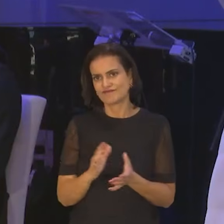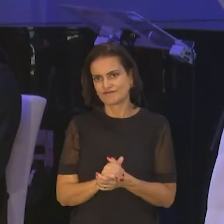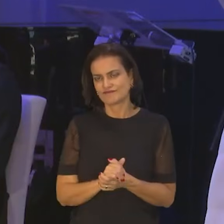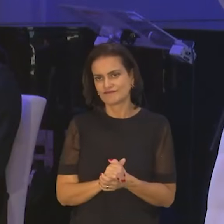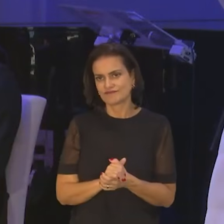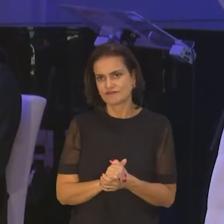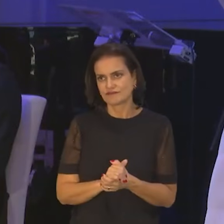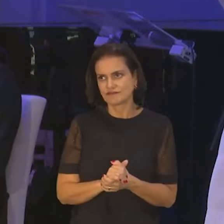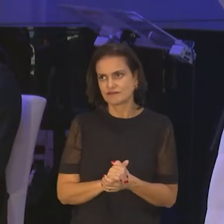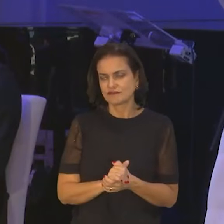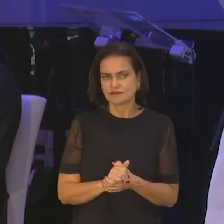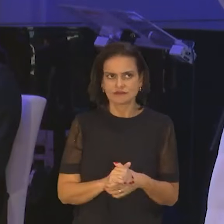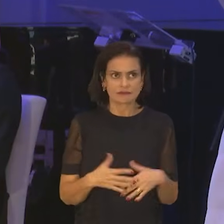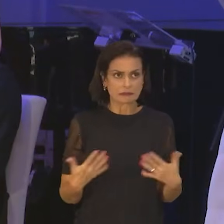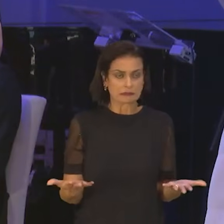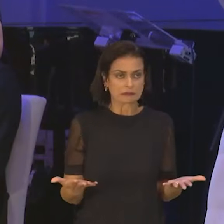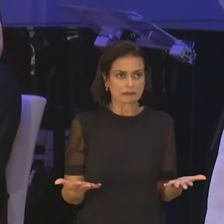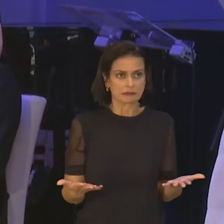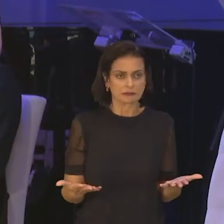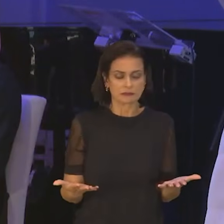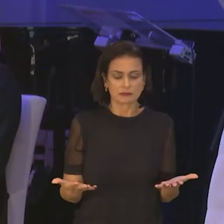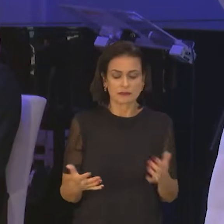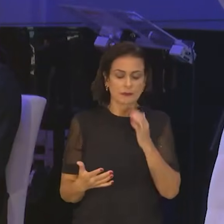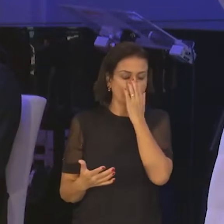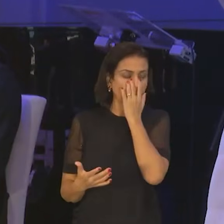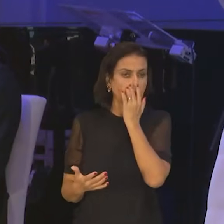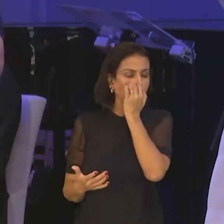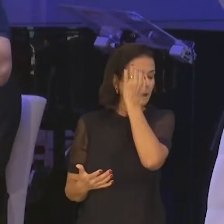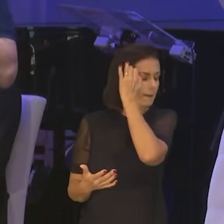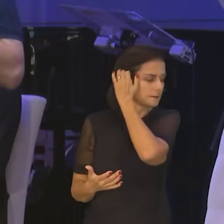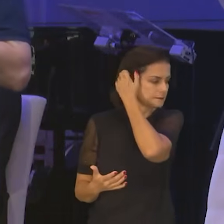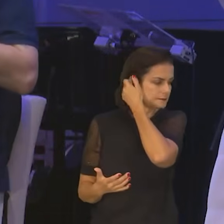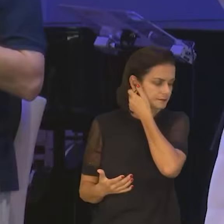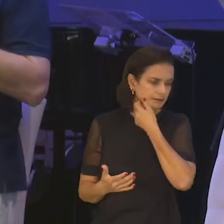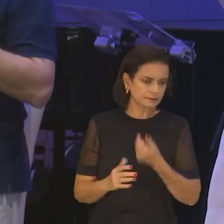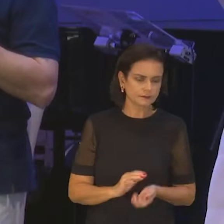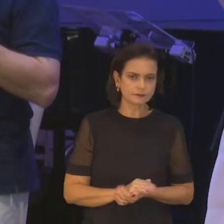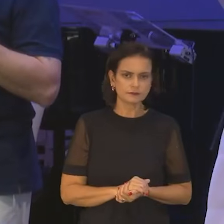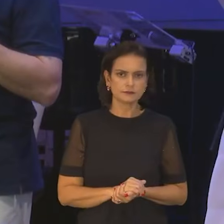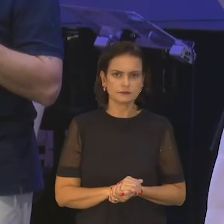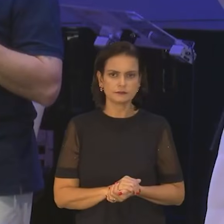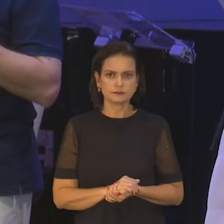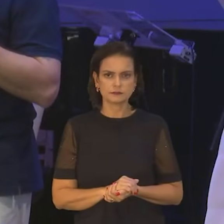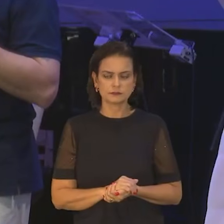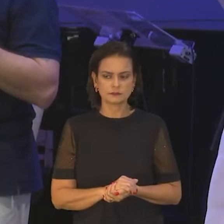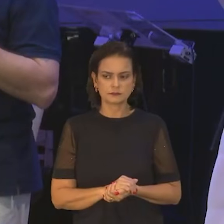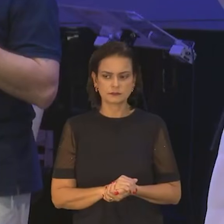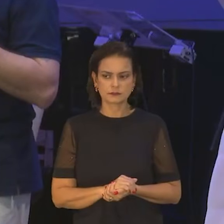Essa aí parte a gente não ligamos.